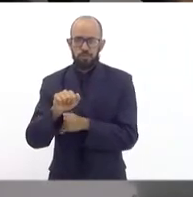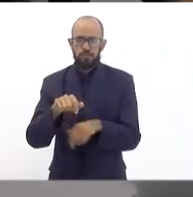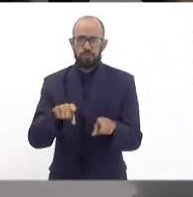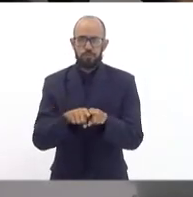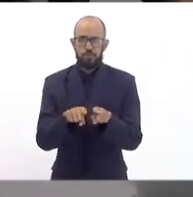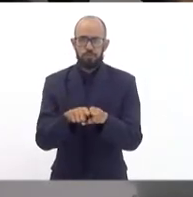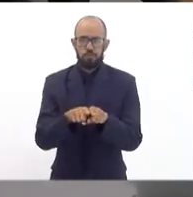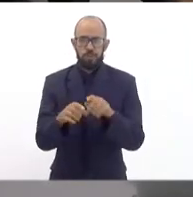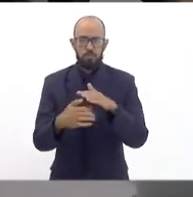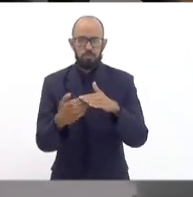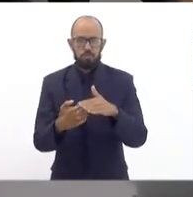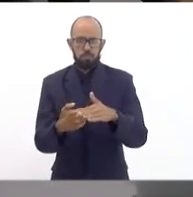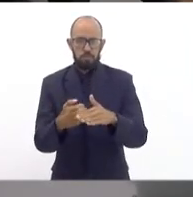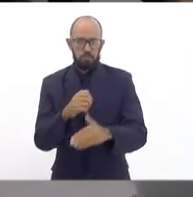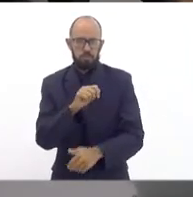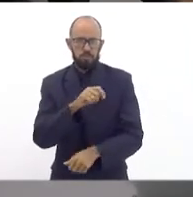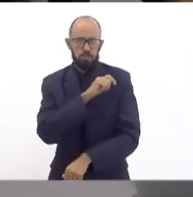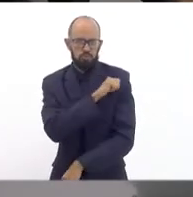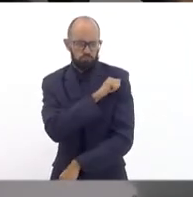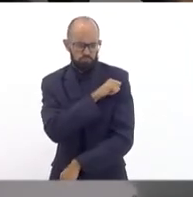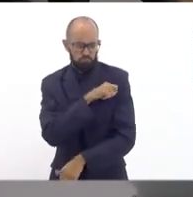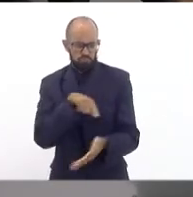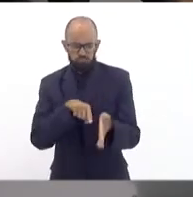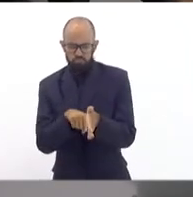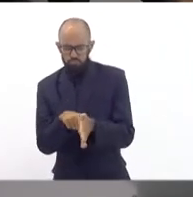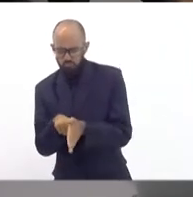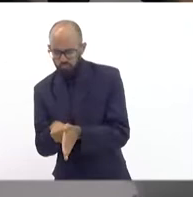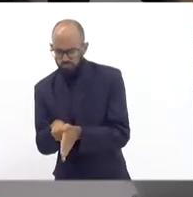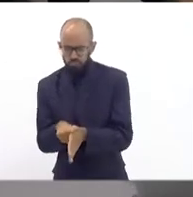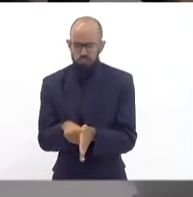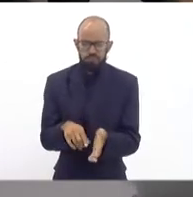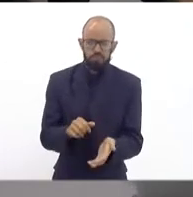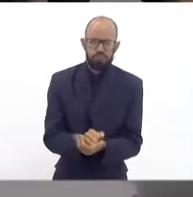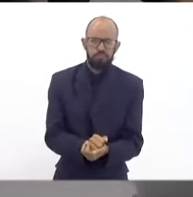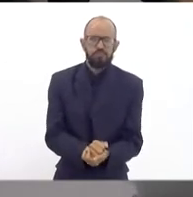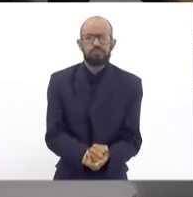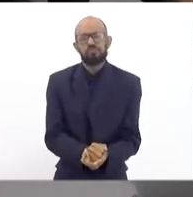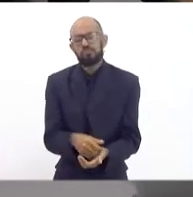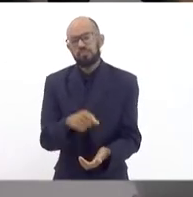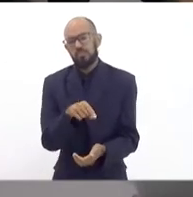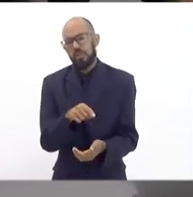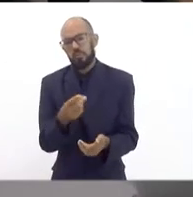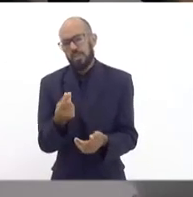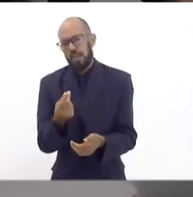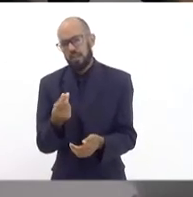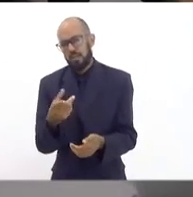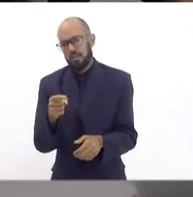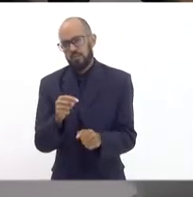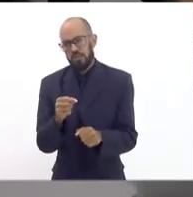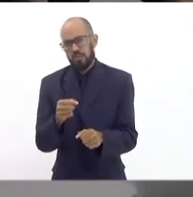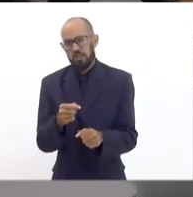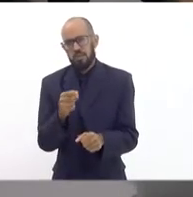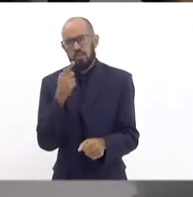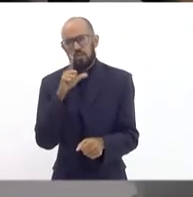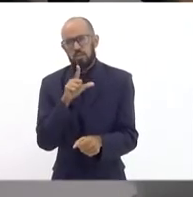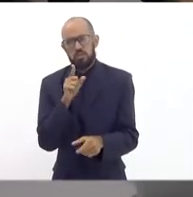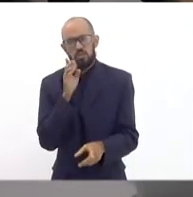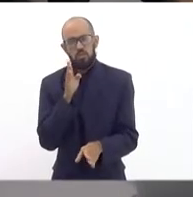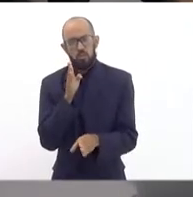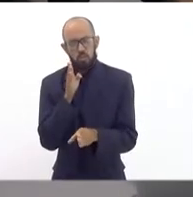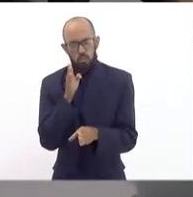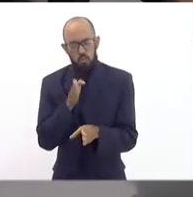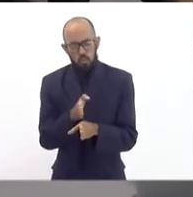auditoria, validou o estudo, enfim. Essa tarifa ela que realmente buscou o equilíbrio econômico-financeiro do